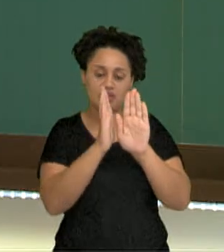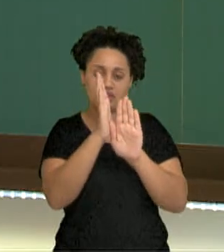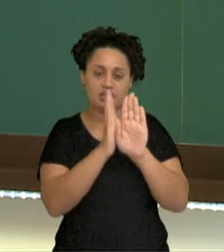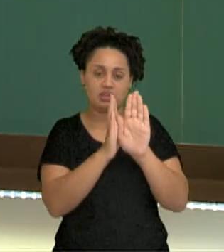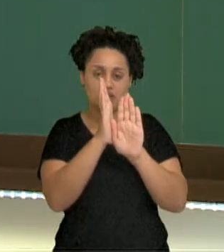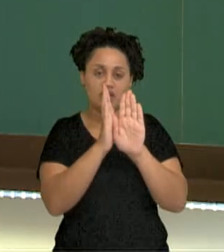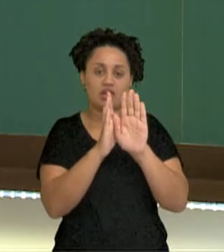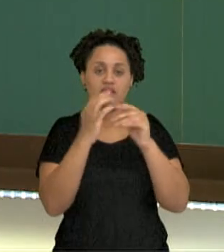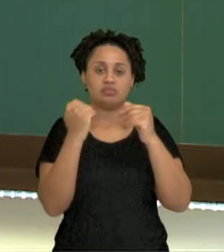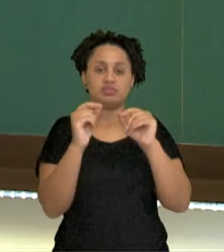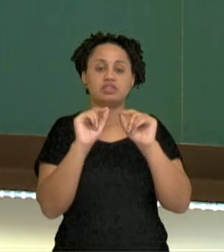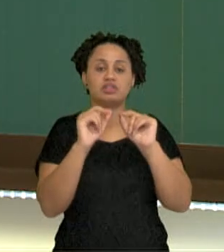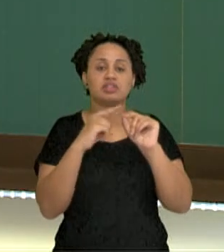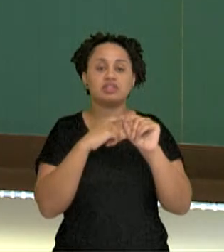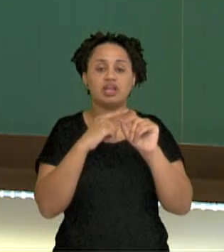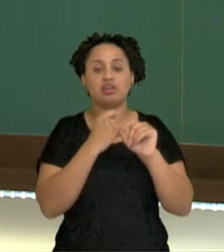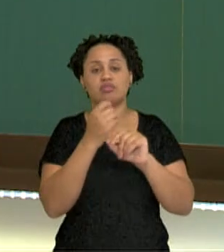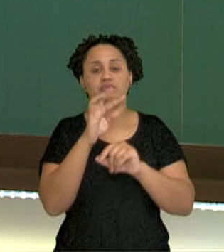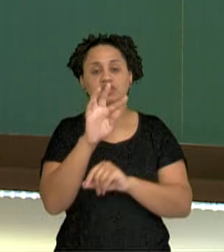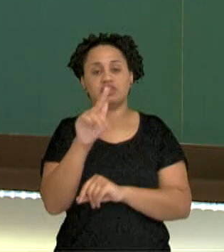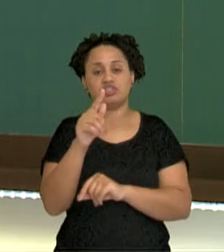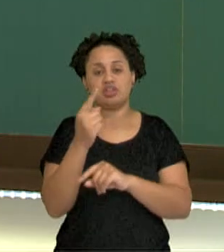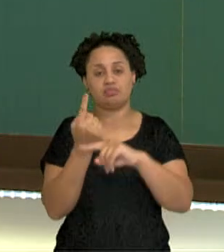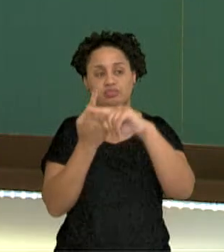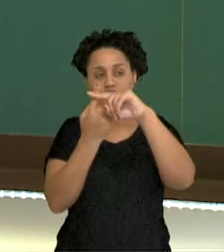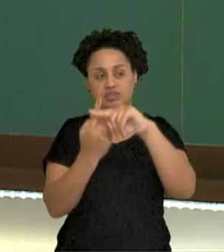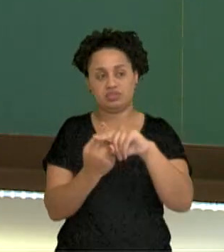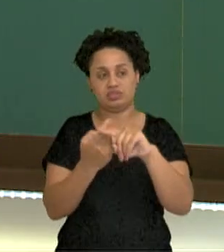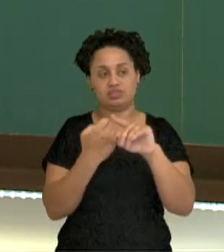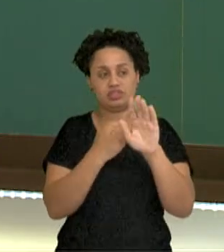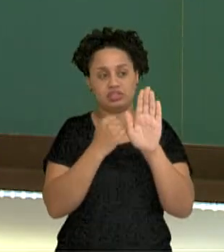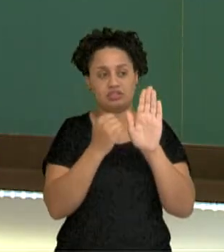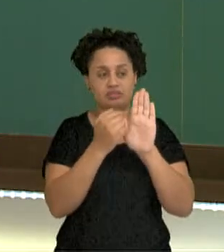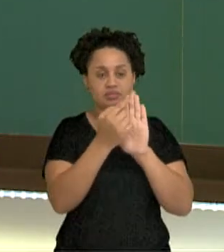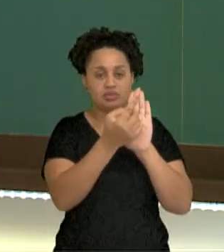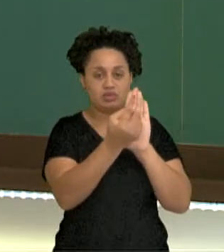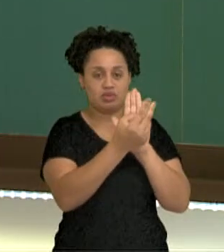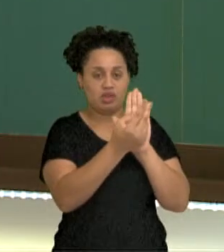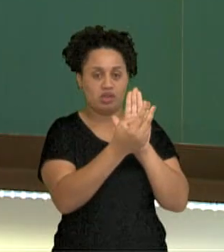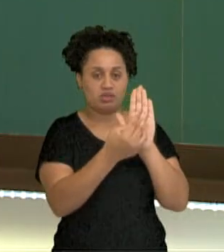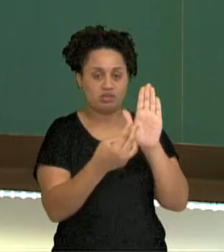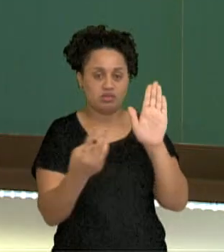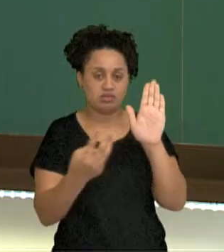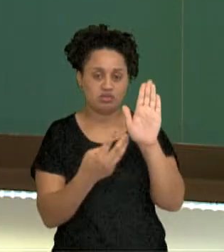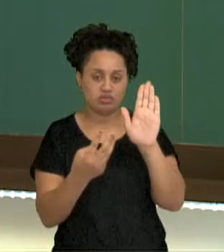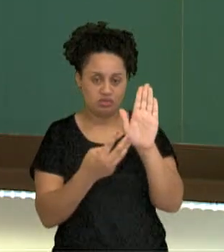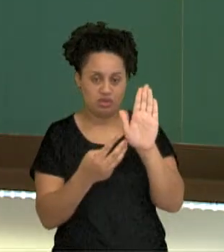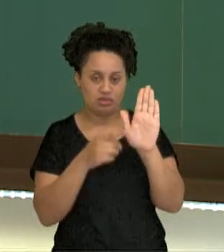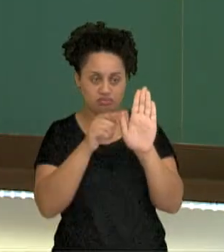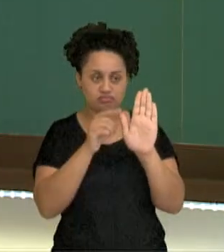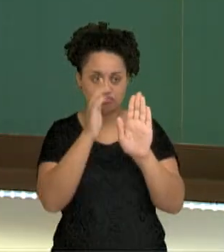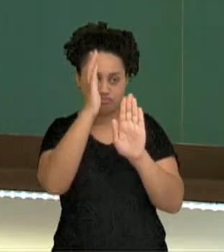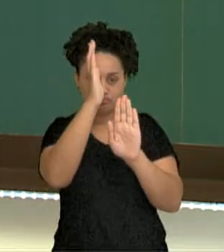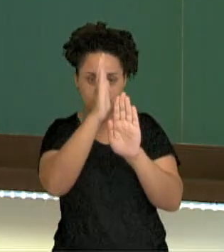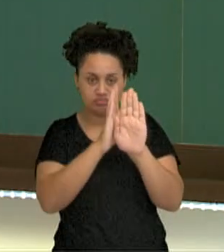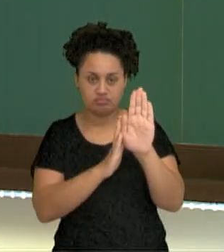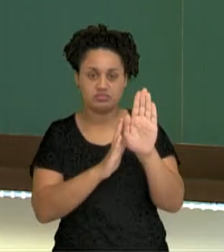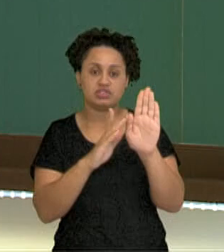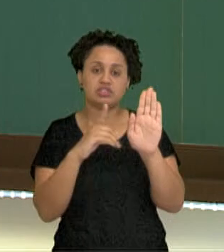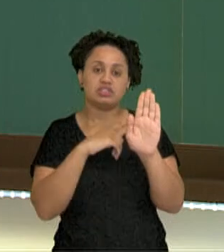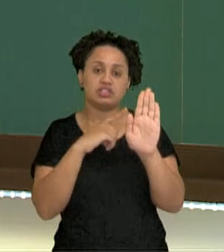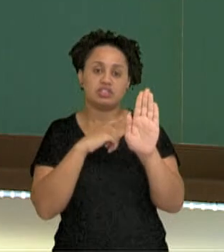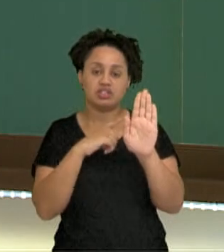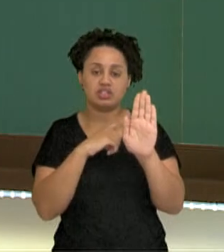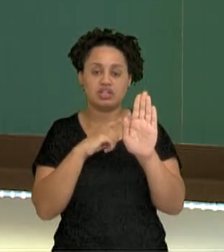terei tangentes positivas. Se eu projetar ângulos do segundo e do quarto quadrante sobre essa reta, eu terei ângulos,